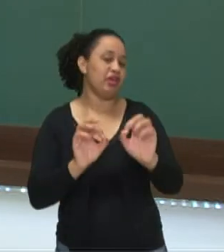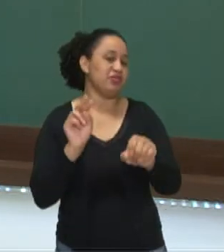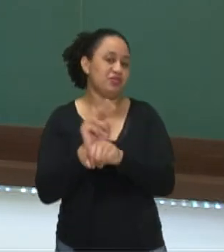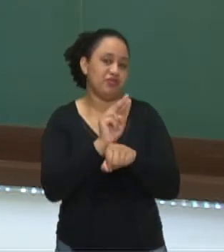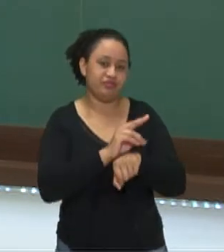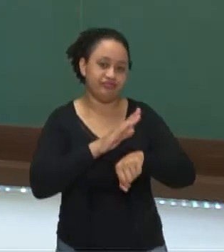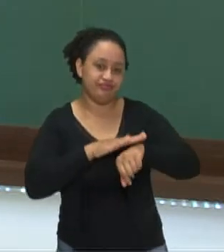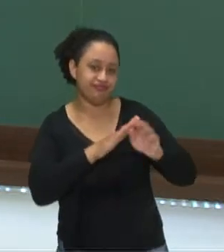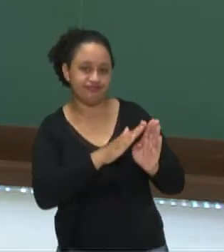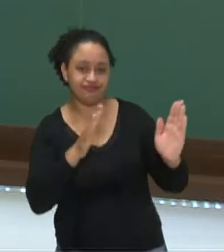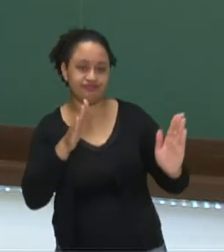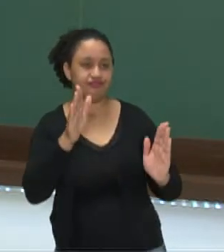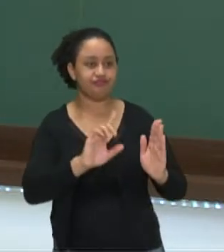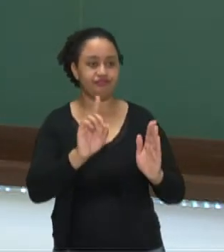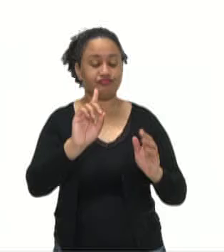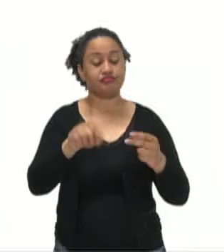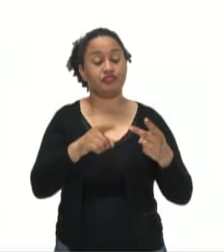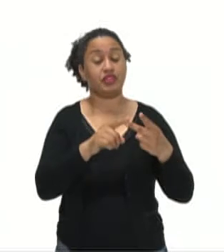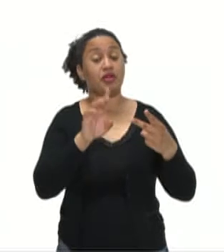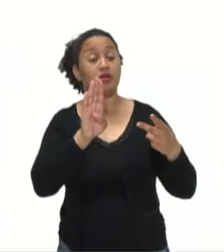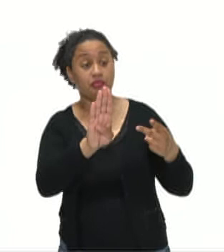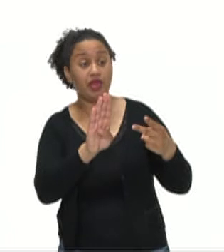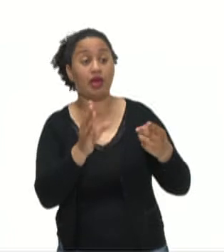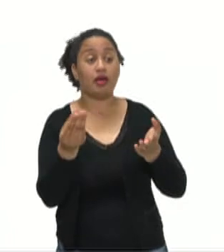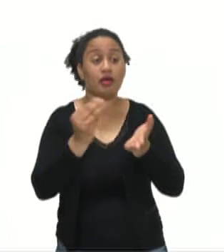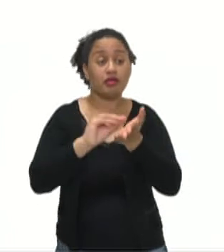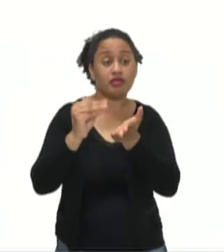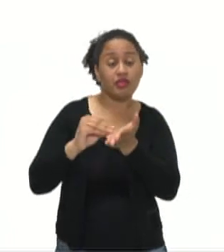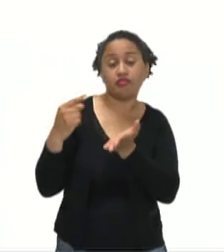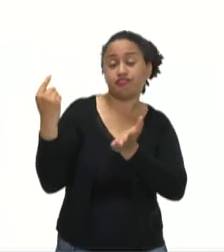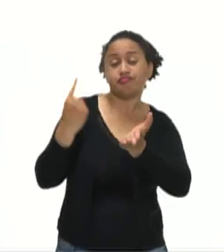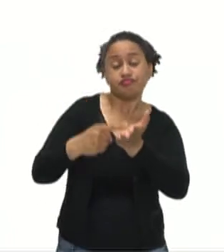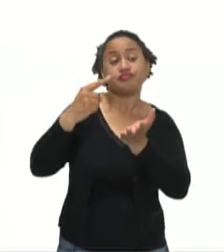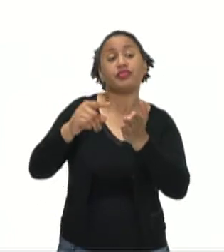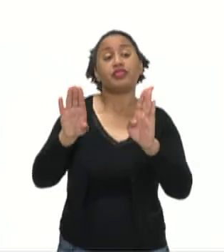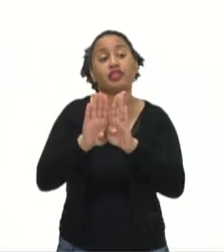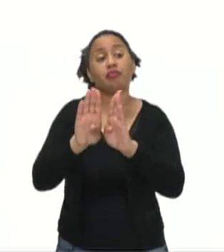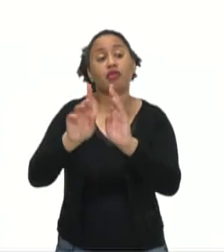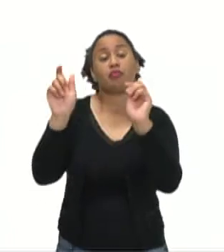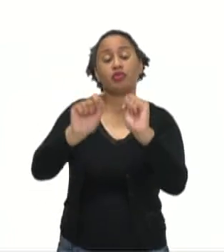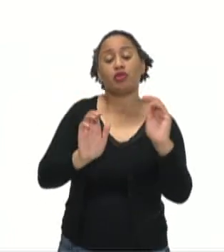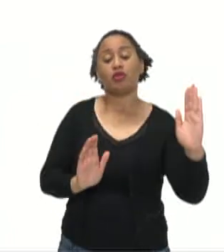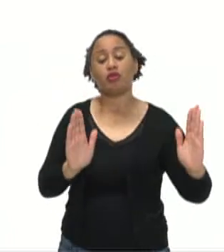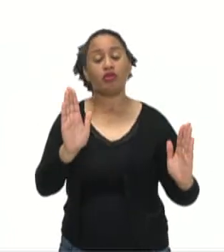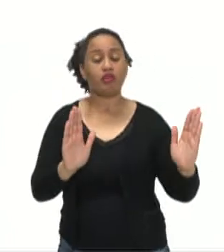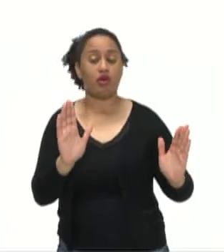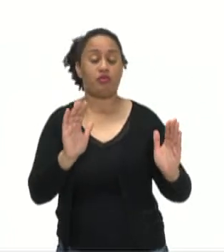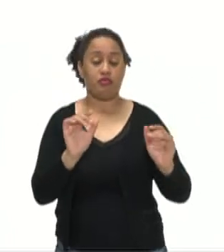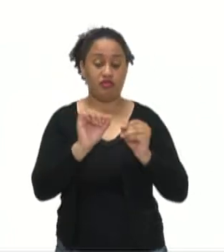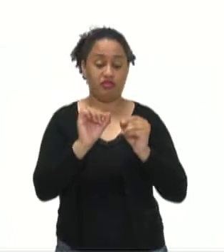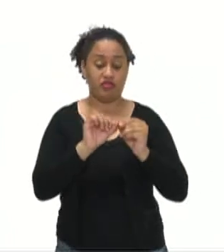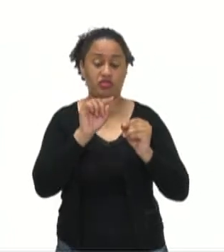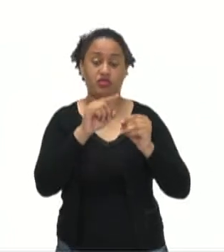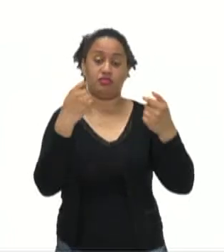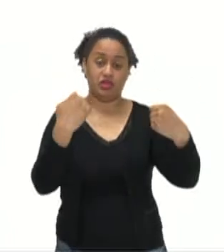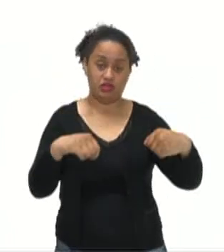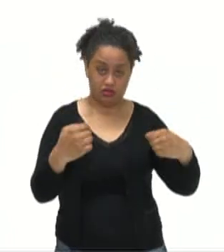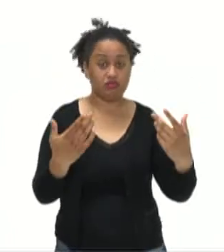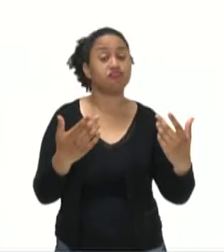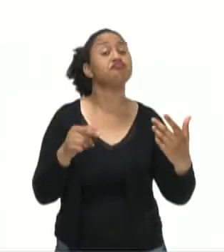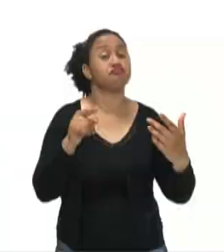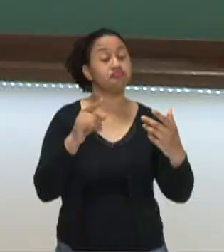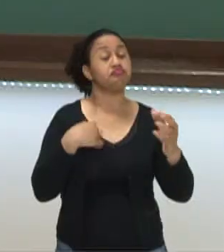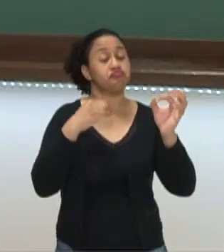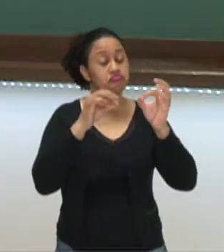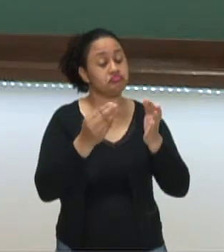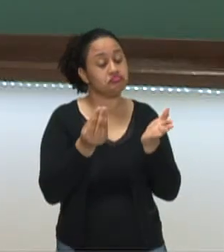tempo. Não é. Letra B, anotar os compromissos e a previsão de prazo para cumprir. Aí sim,